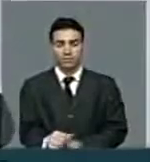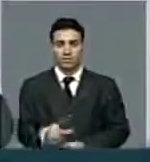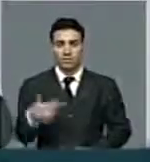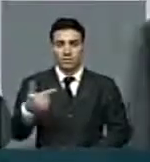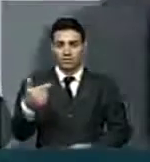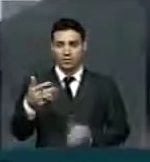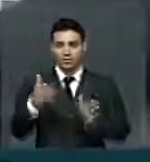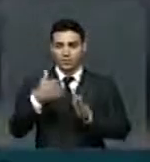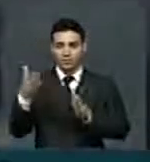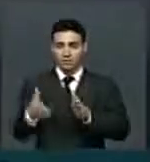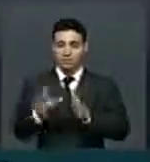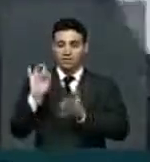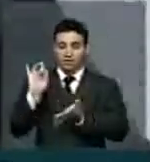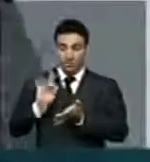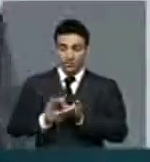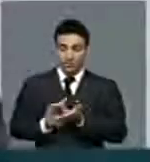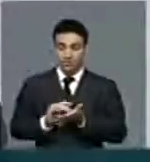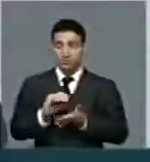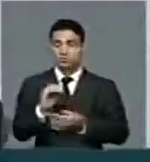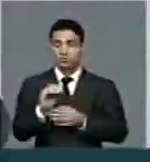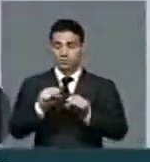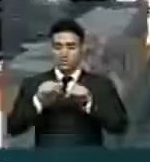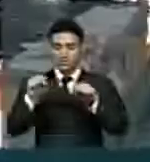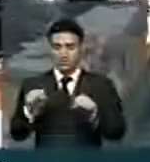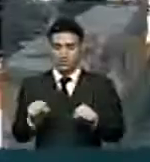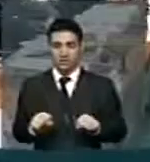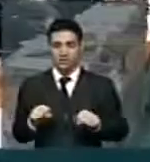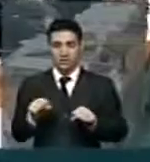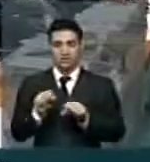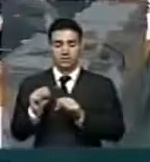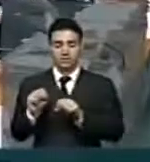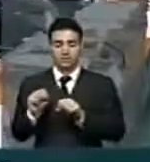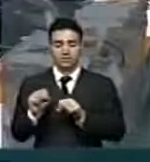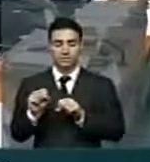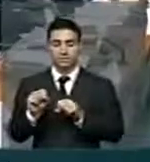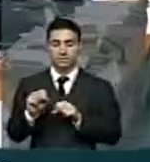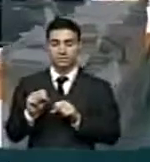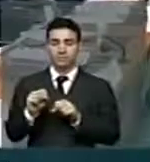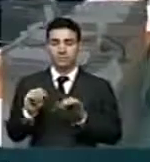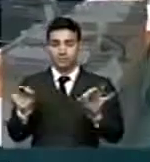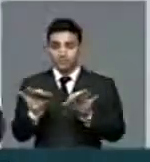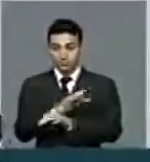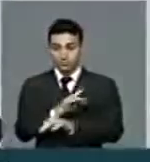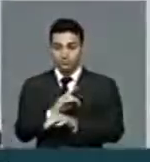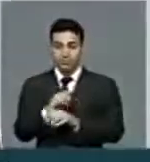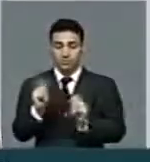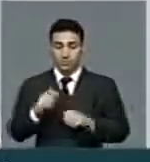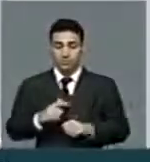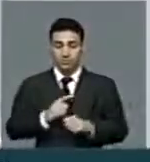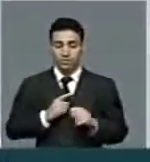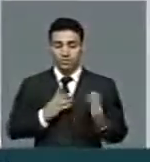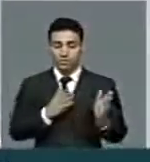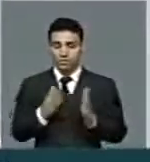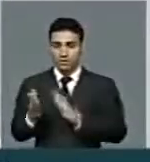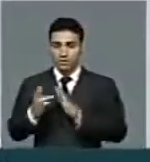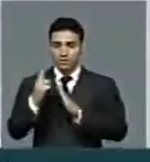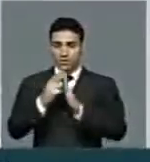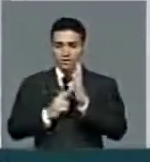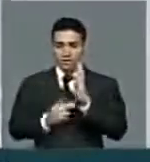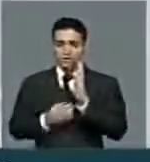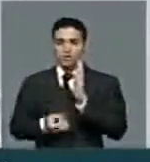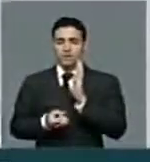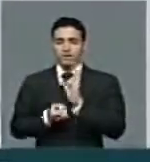e inserção do sistema estadual do CAR. Que aí, fechou, vai para um processo de relatório, de geração de